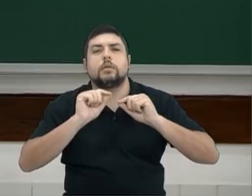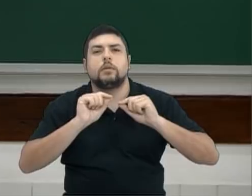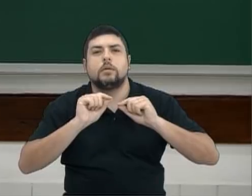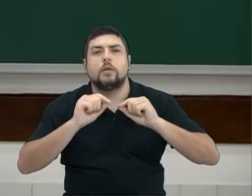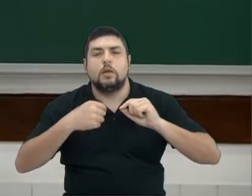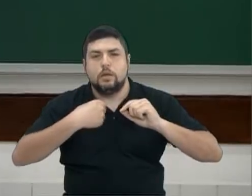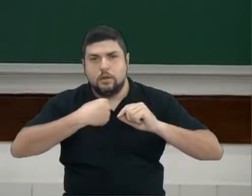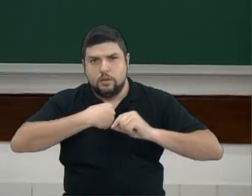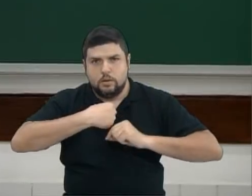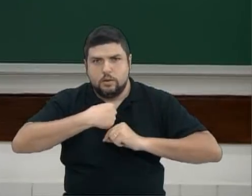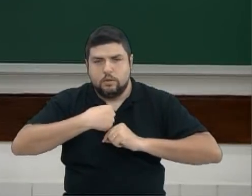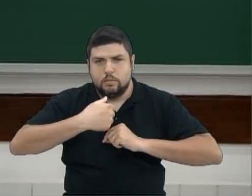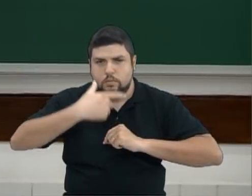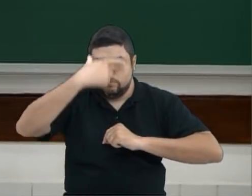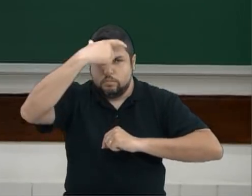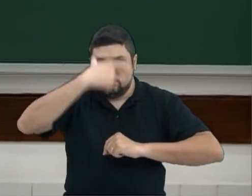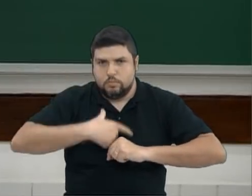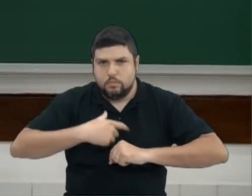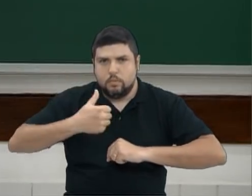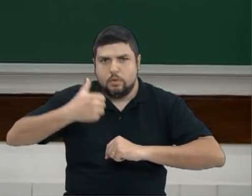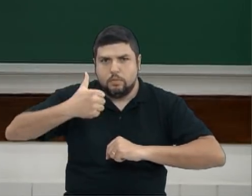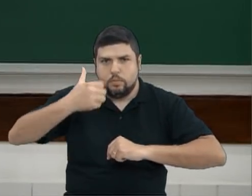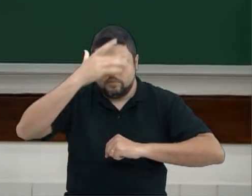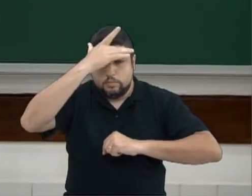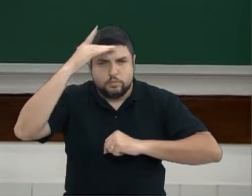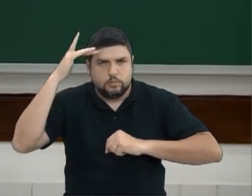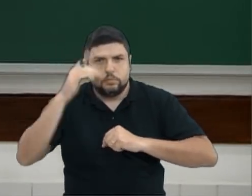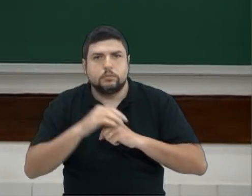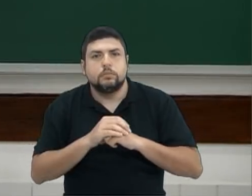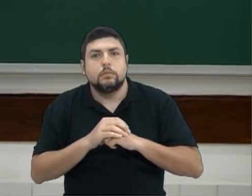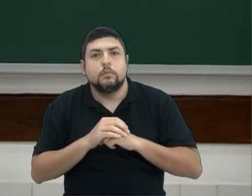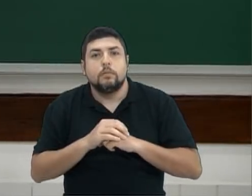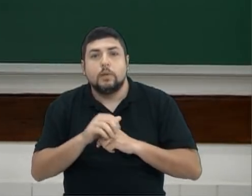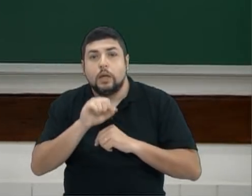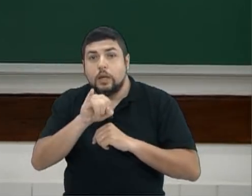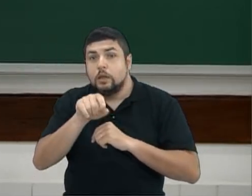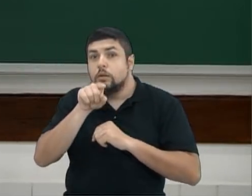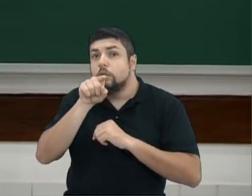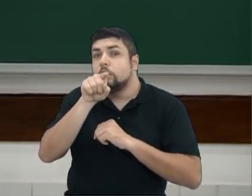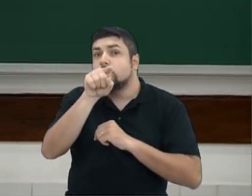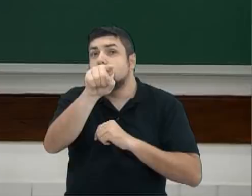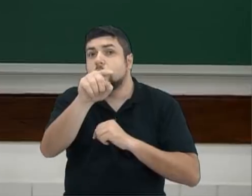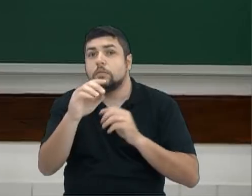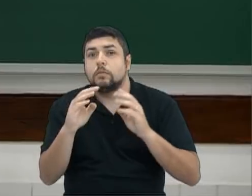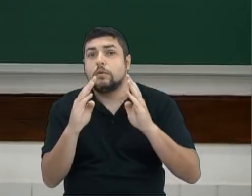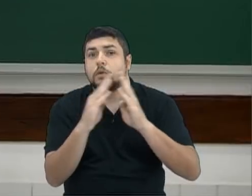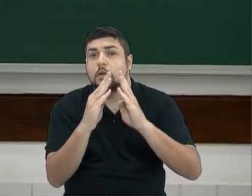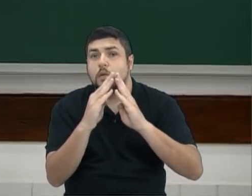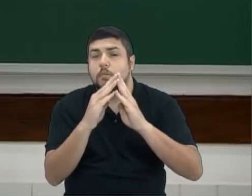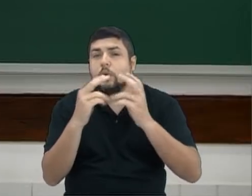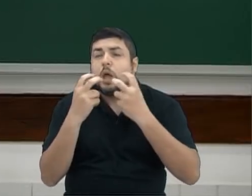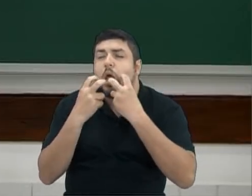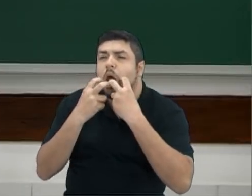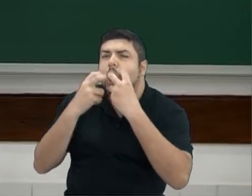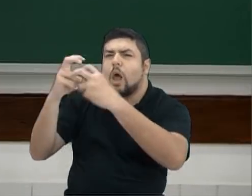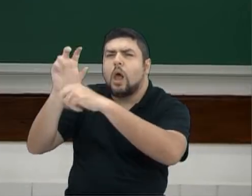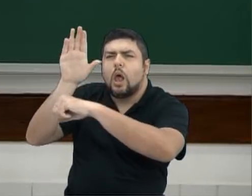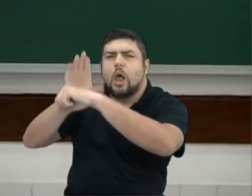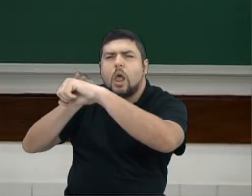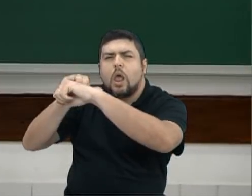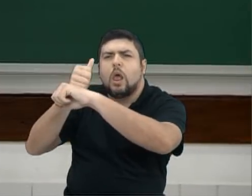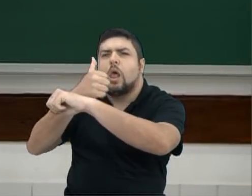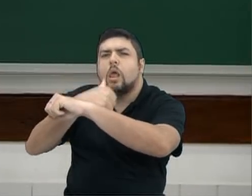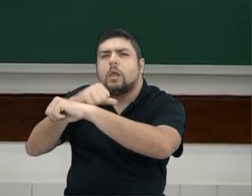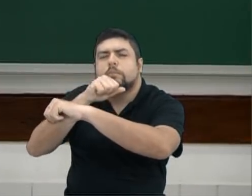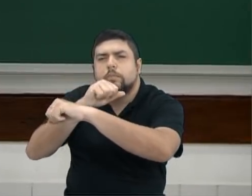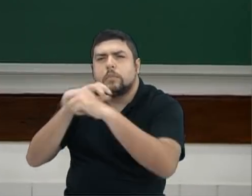primeira pessoa. Ok? Se você aí na sua casa gritar aí pela sua mãe, gritar aí pelo seu